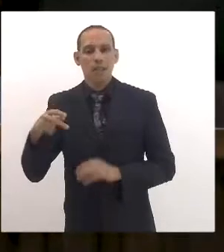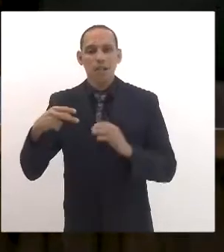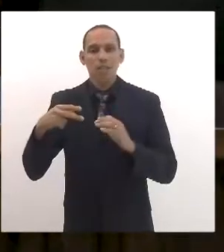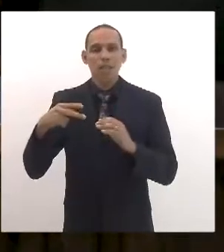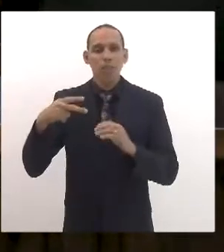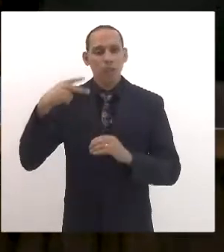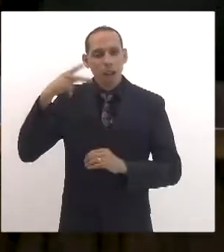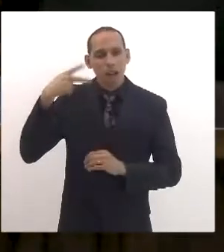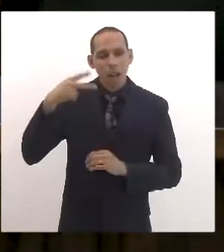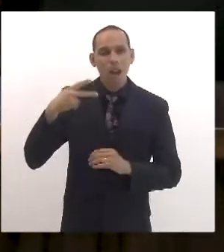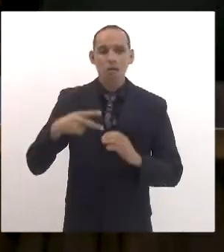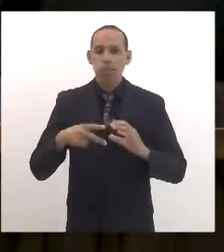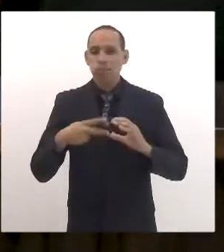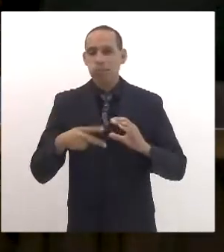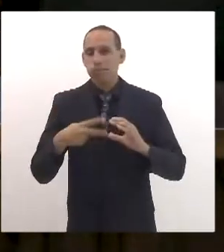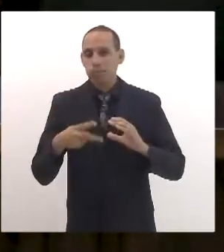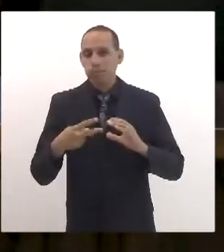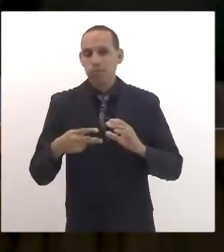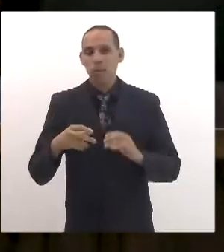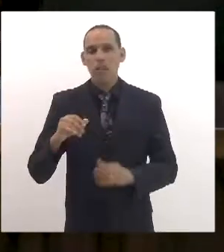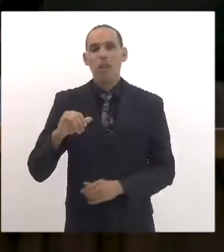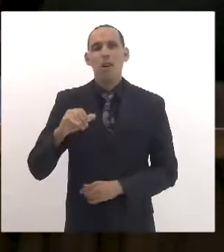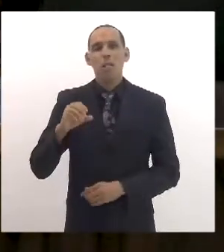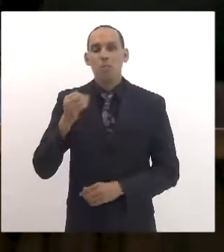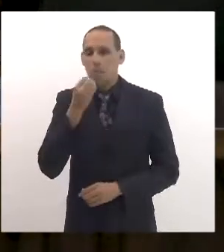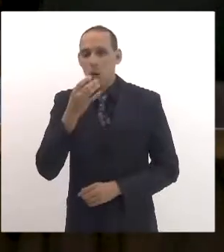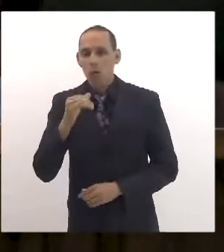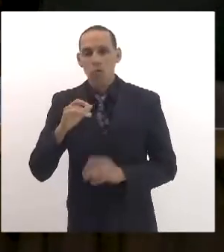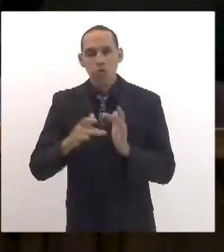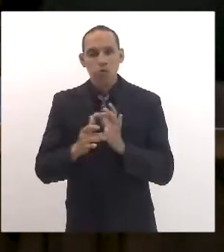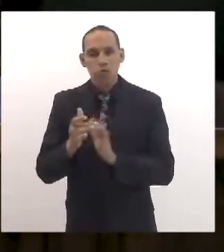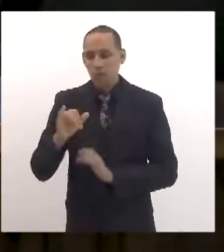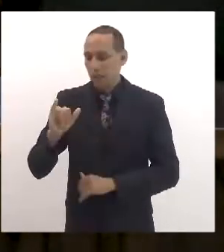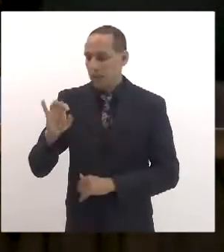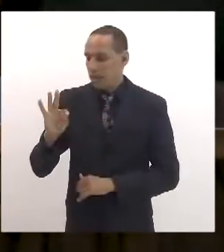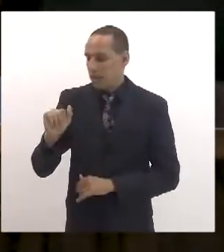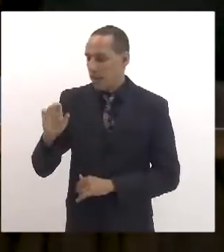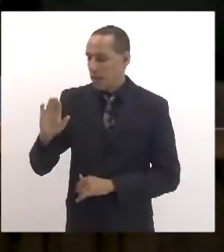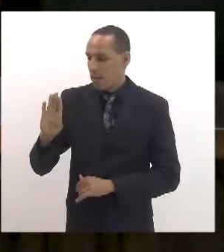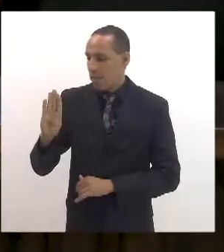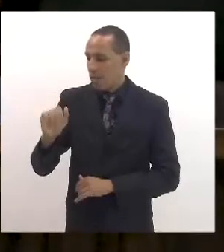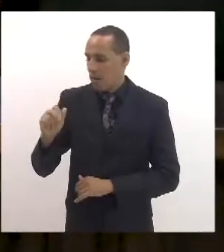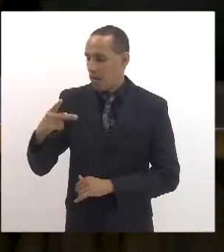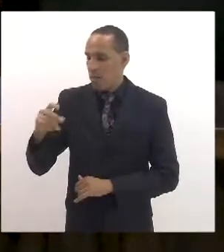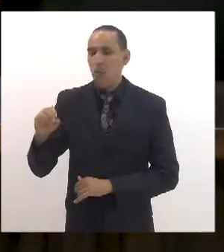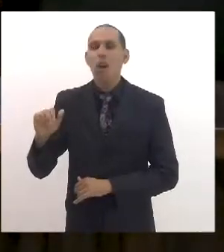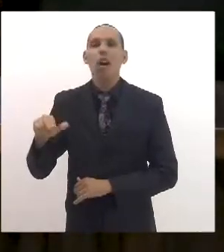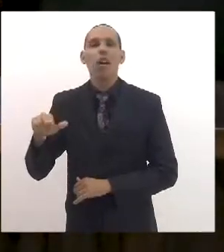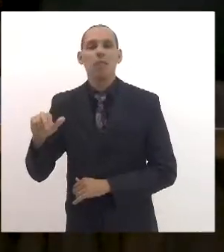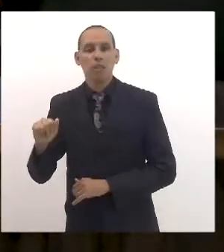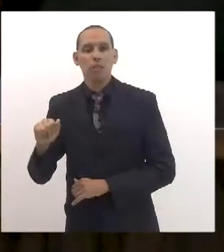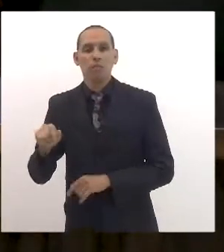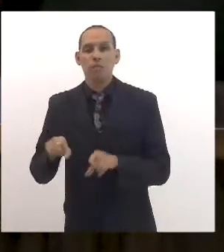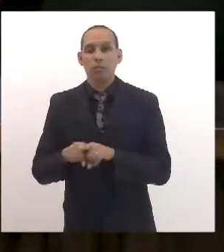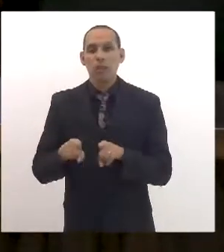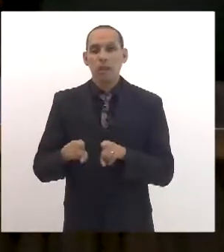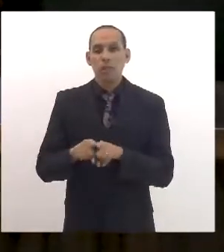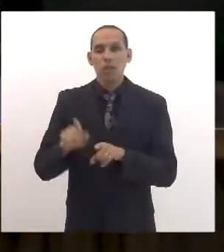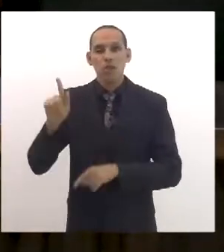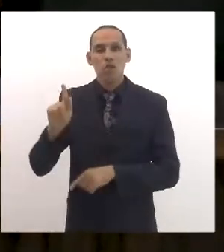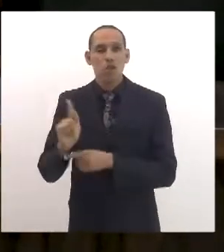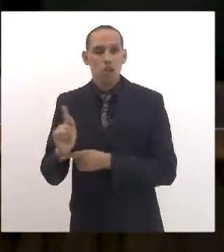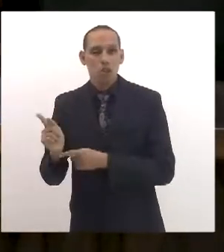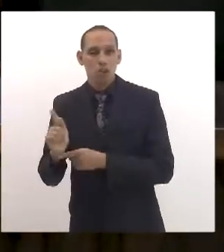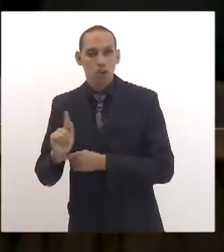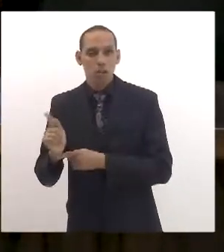Municipal de Bom Jesus de Itabapoana, Jorge Murilo Albuquerque, gerente do Passeio Legal Turismo, João Marco